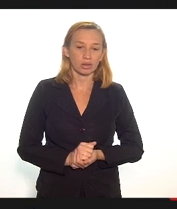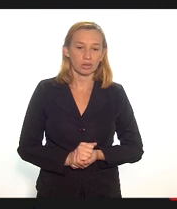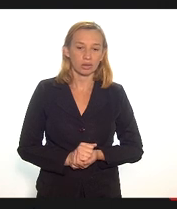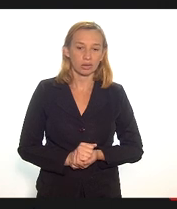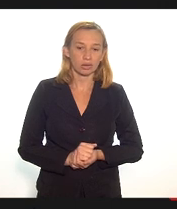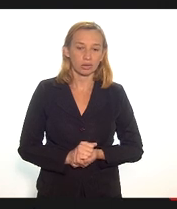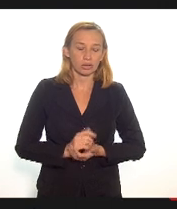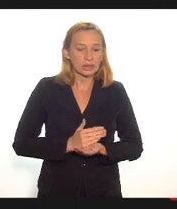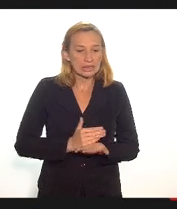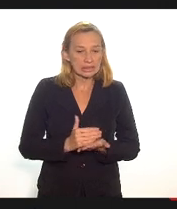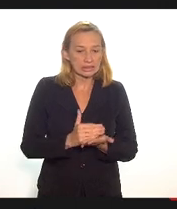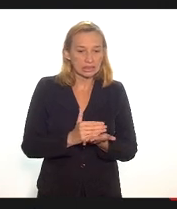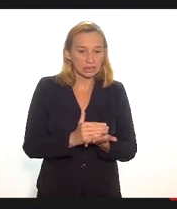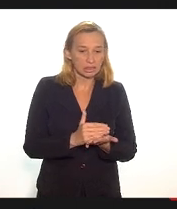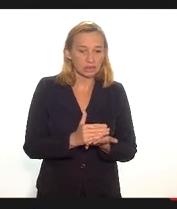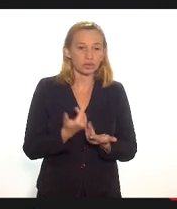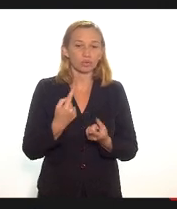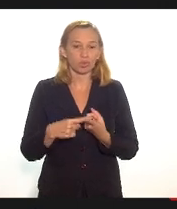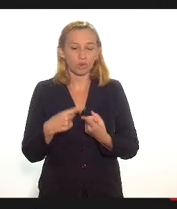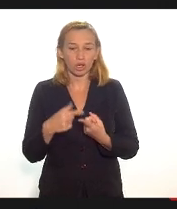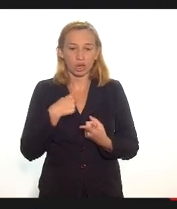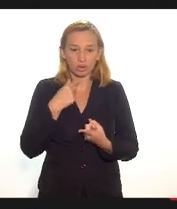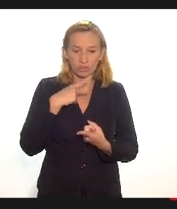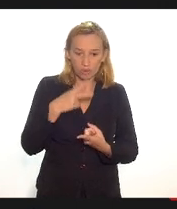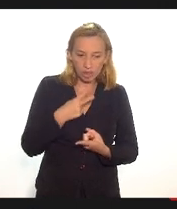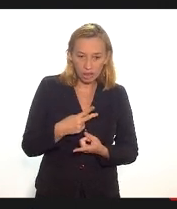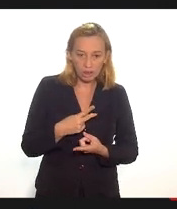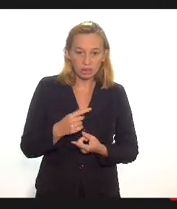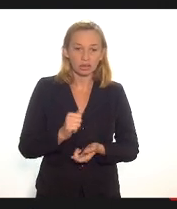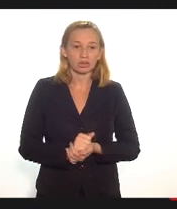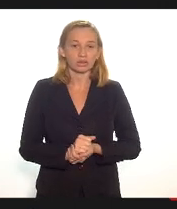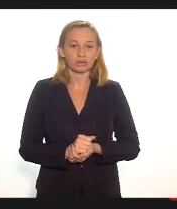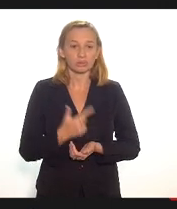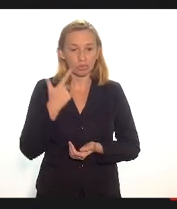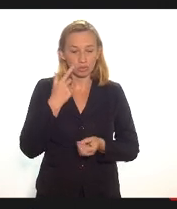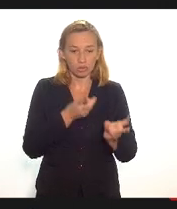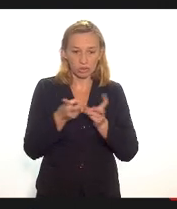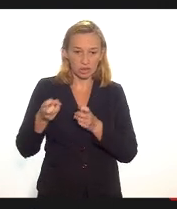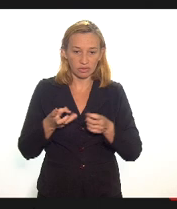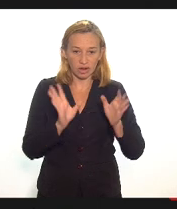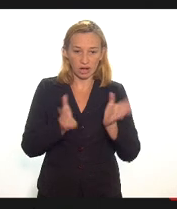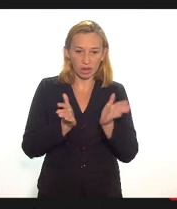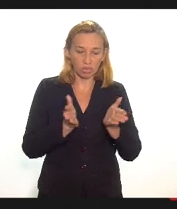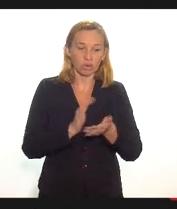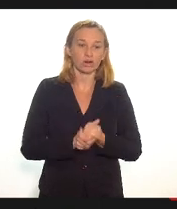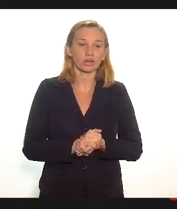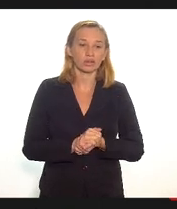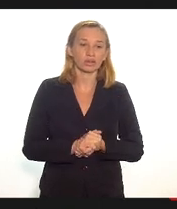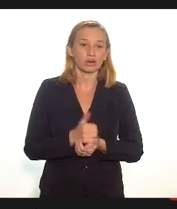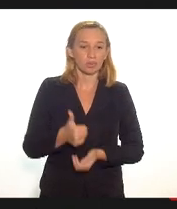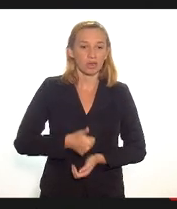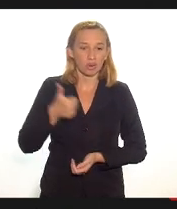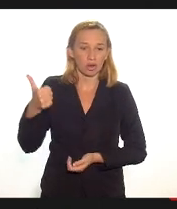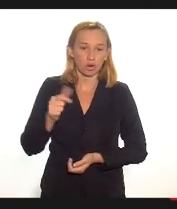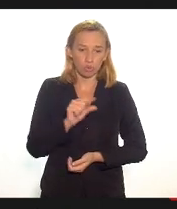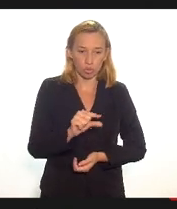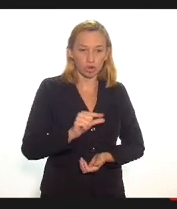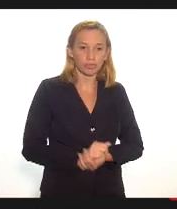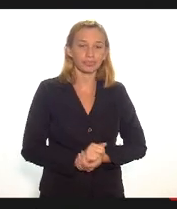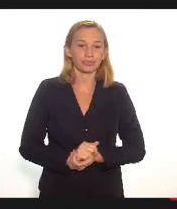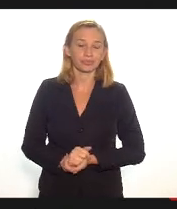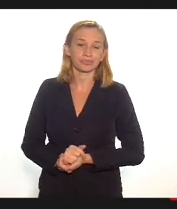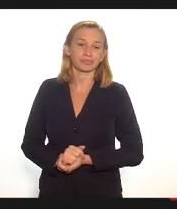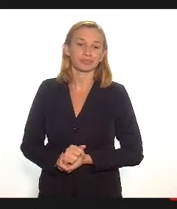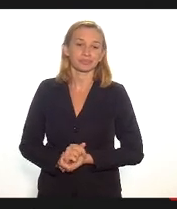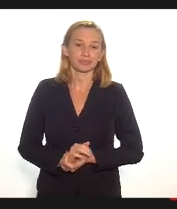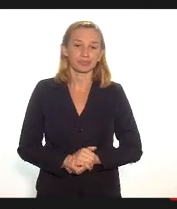uma introdução de por que eu estou dizendo isso. Vamos ver isso aqui, então, melhor um pouquinho.